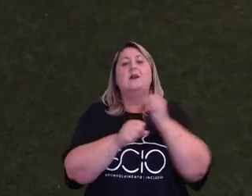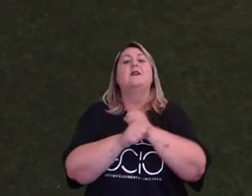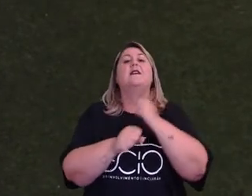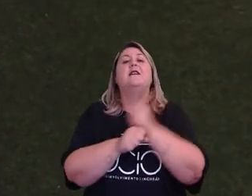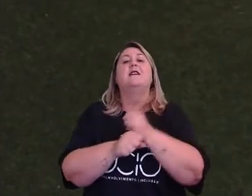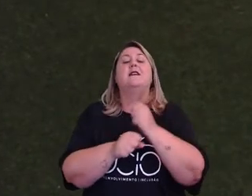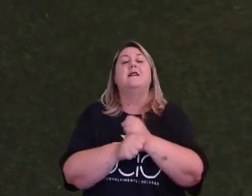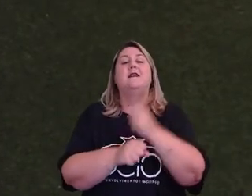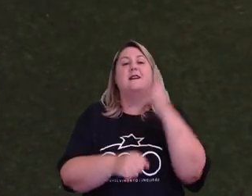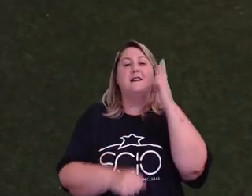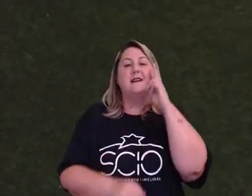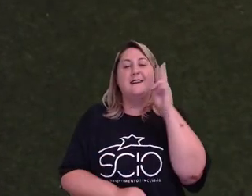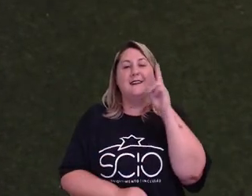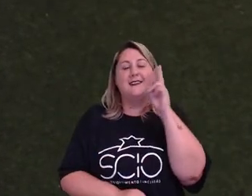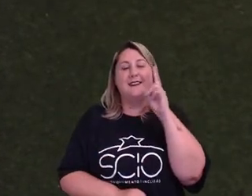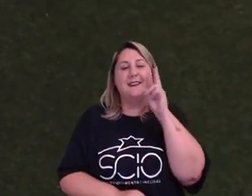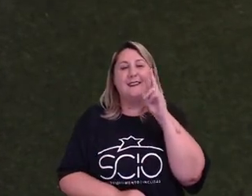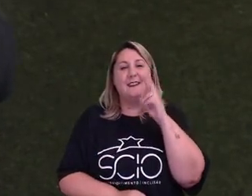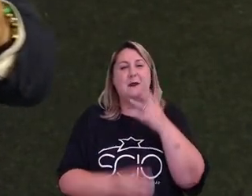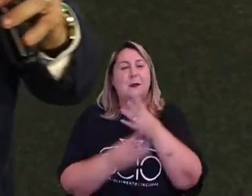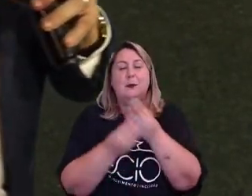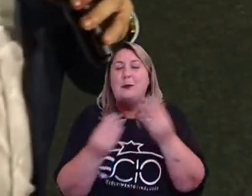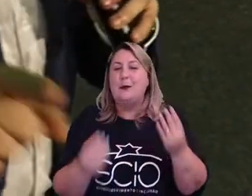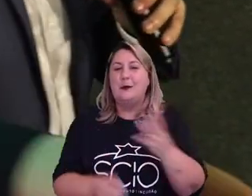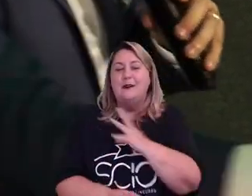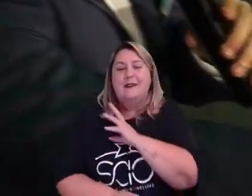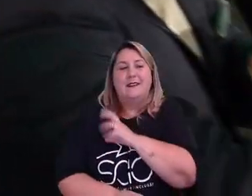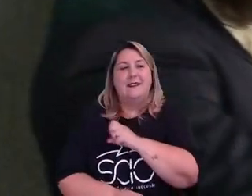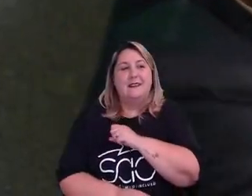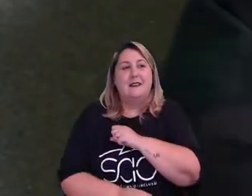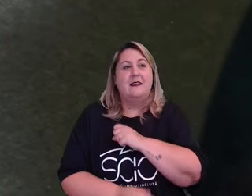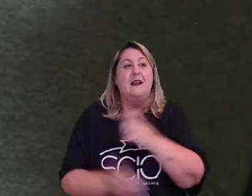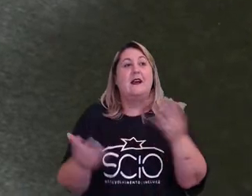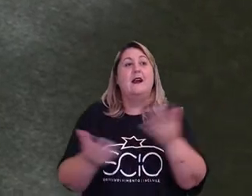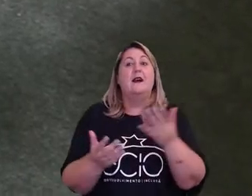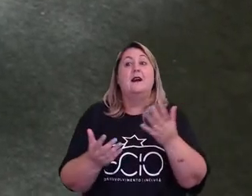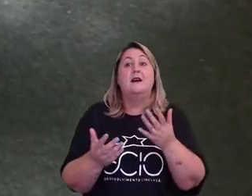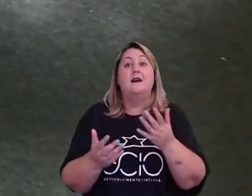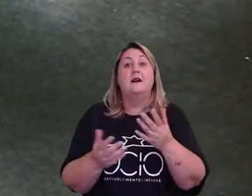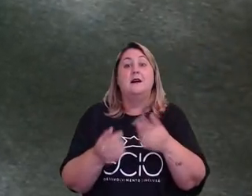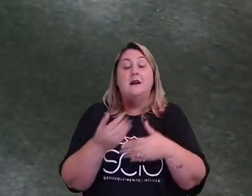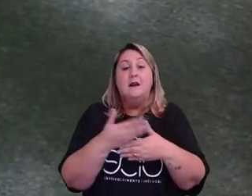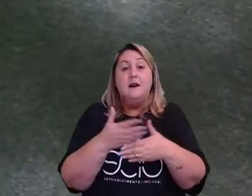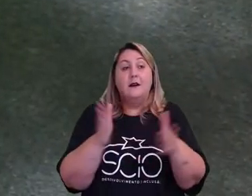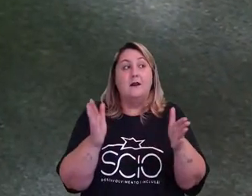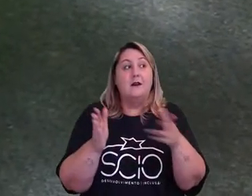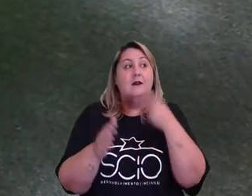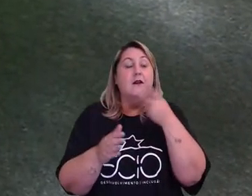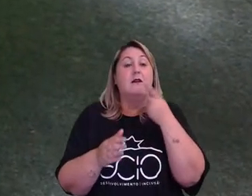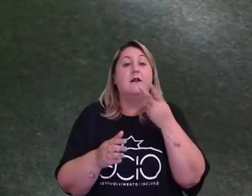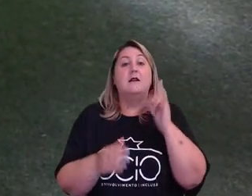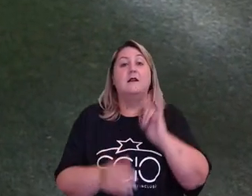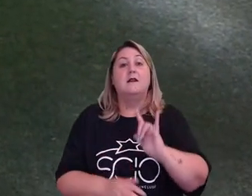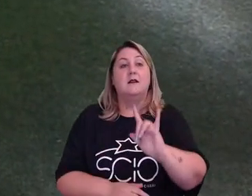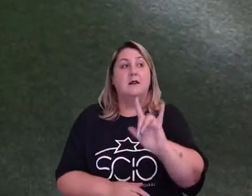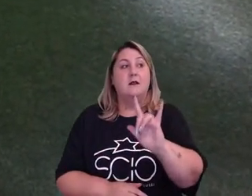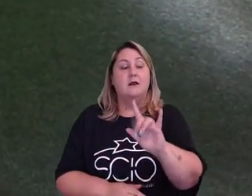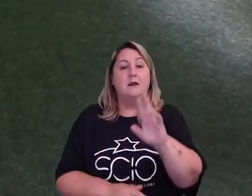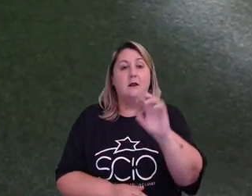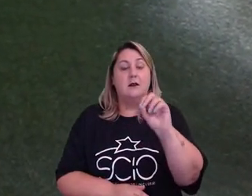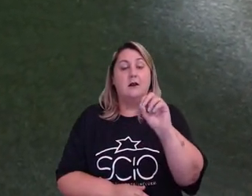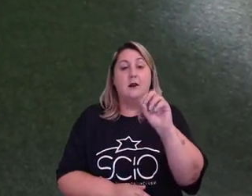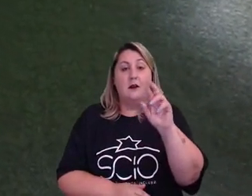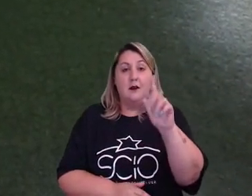construir essa história de muito amor. Com vocês, a gente abre falando de amor, com